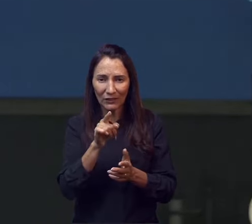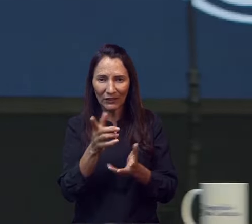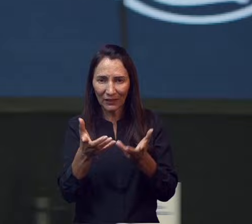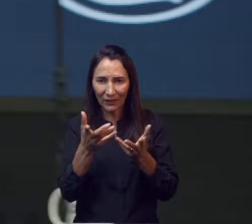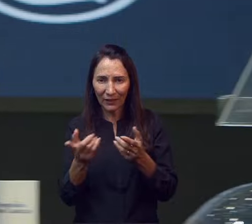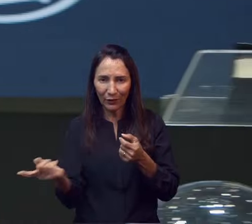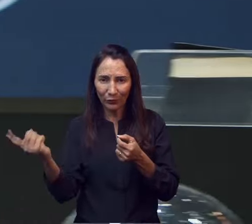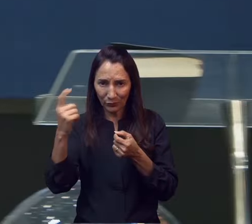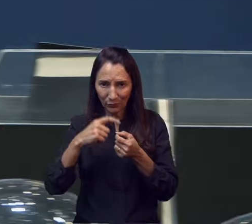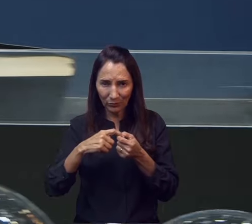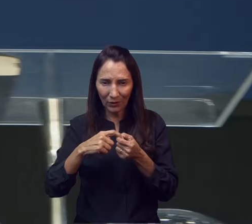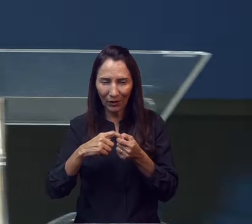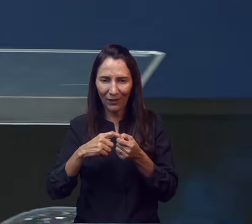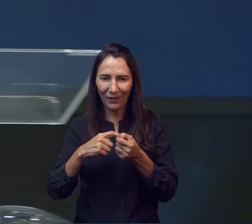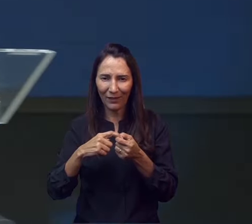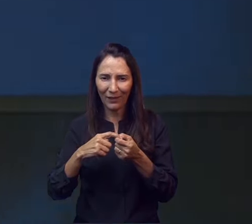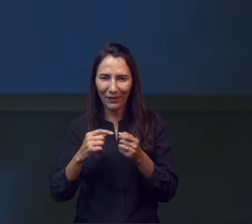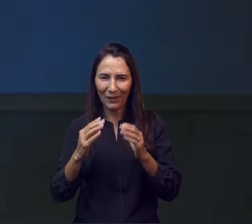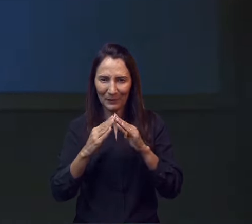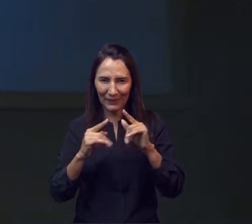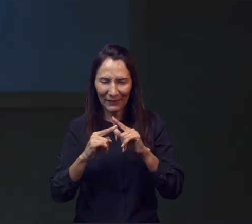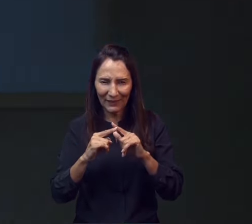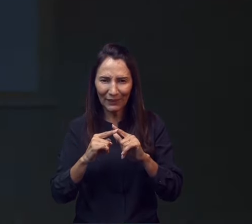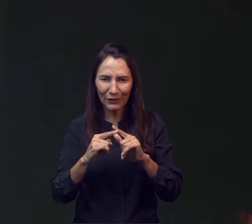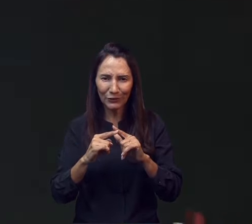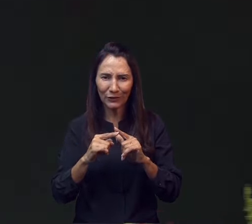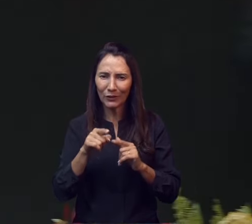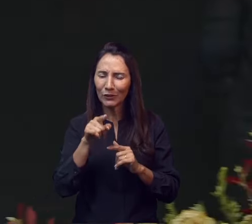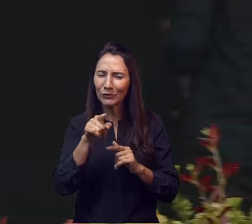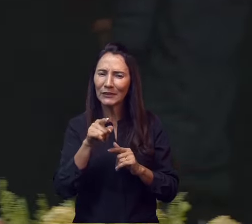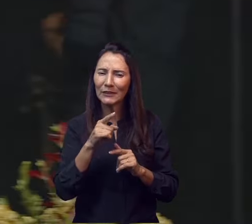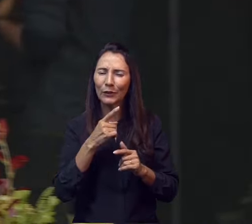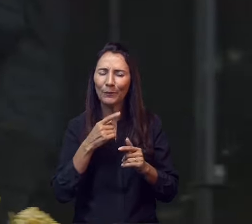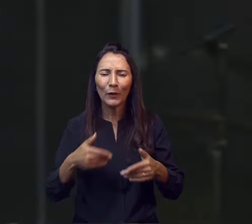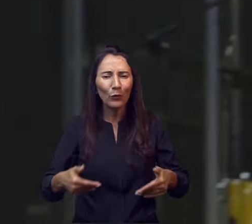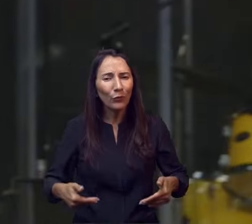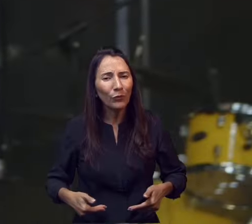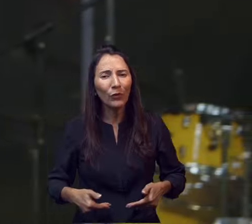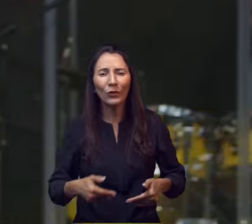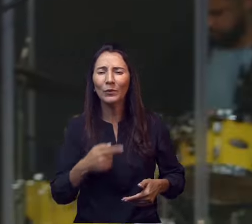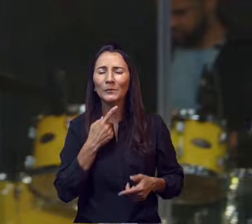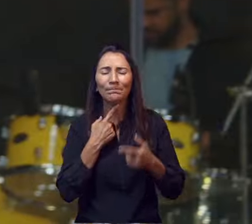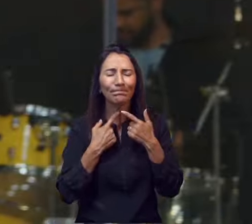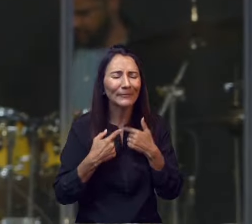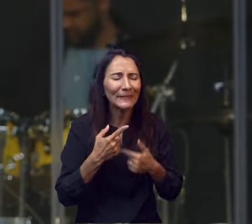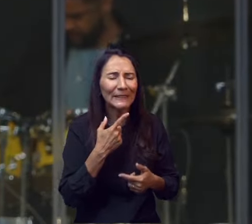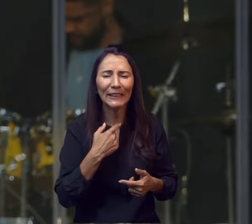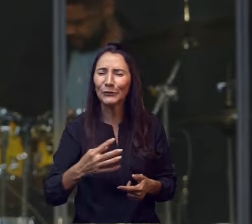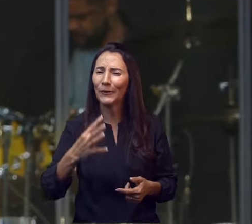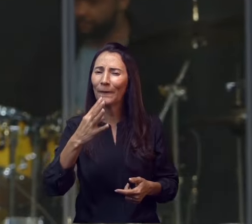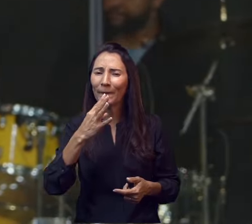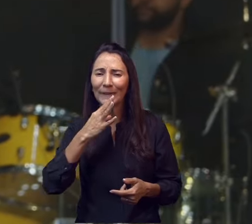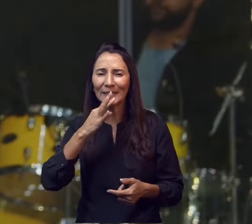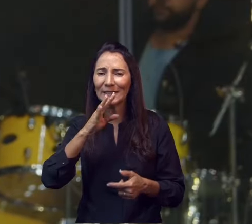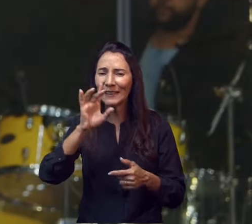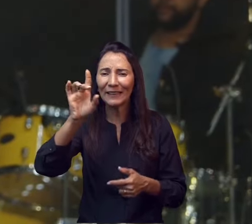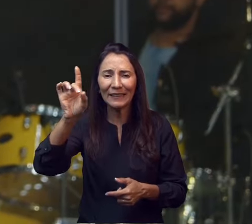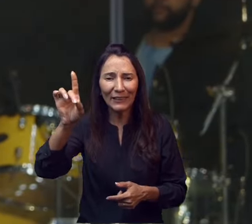voltar à casa do pai hoje tem alguém aqui com fome Sede de Deus quer entregar sua vida a ele desça da galeria